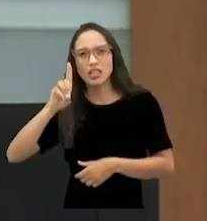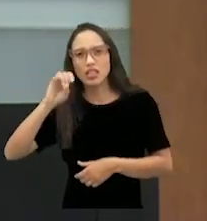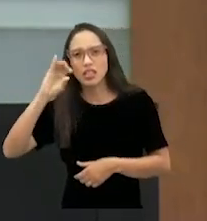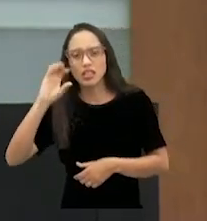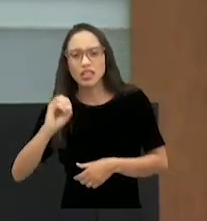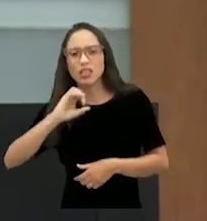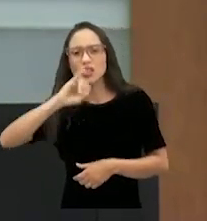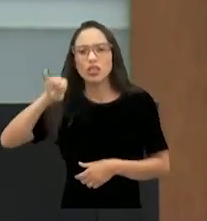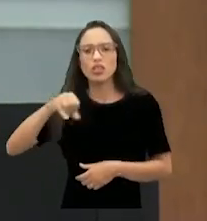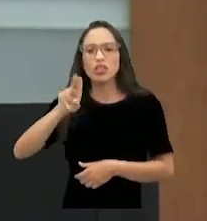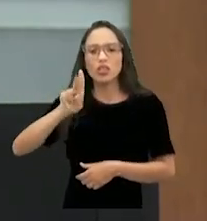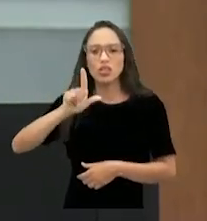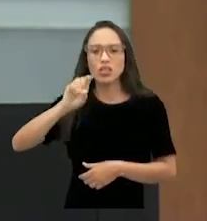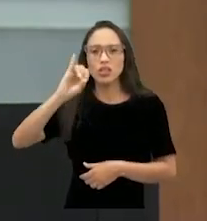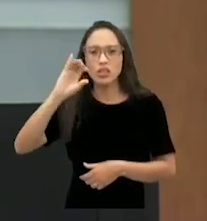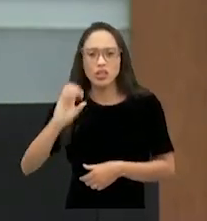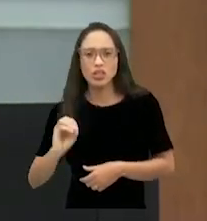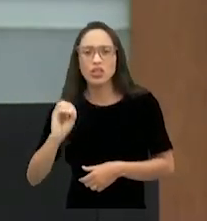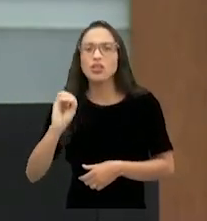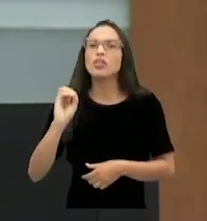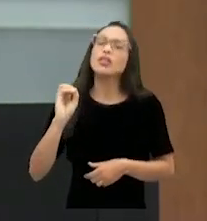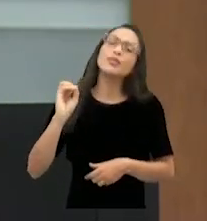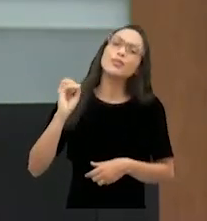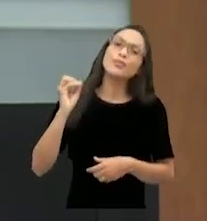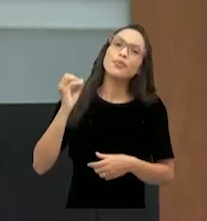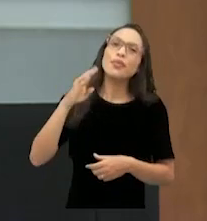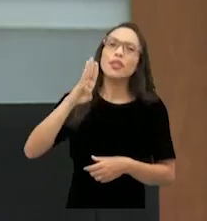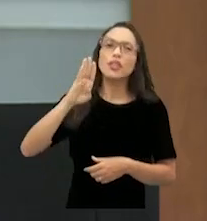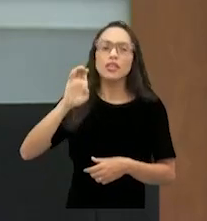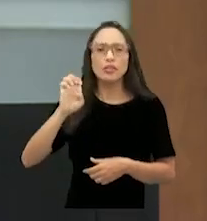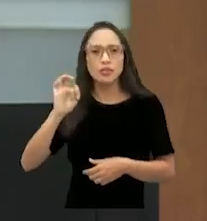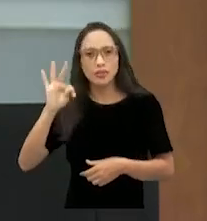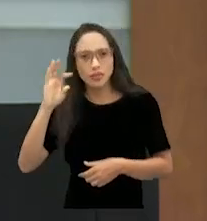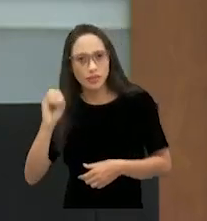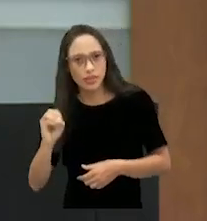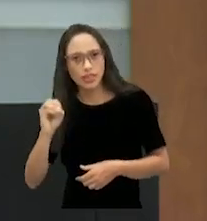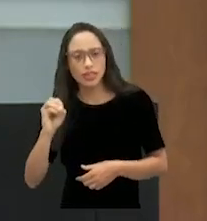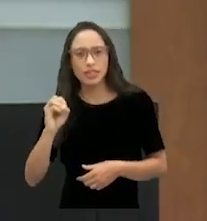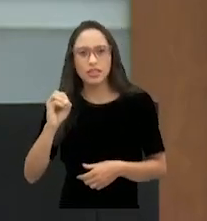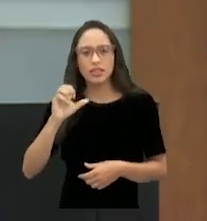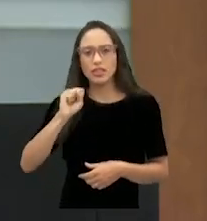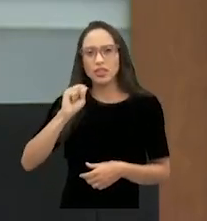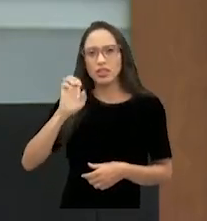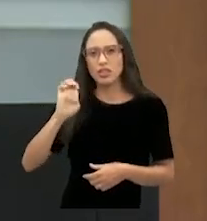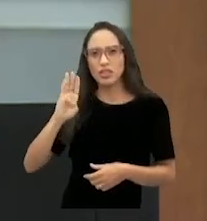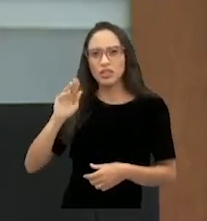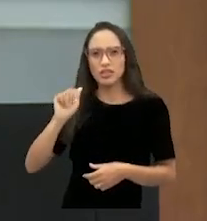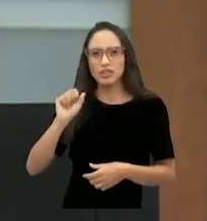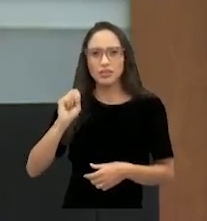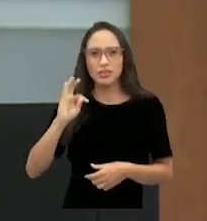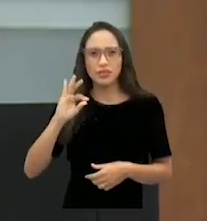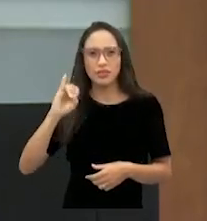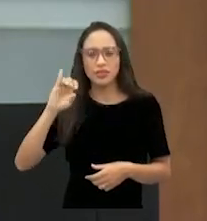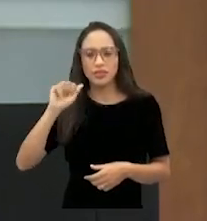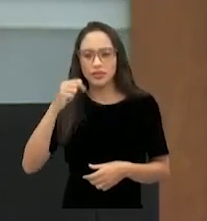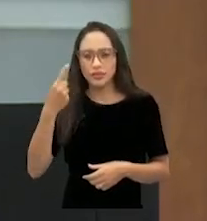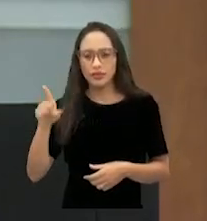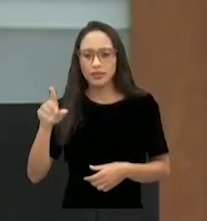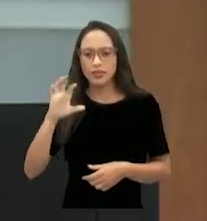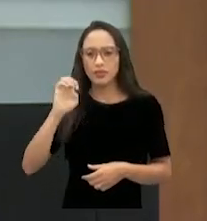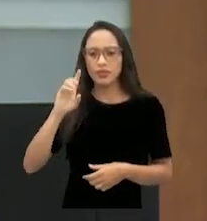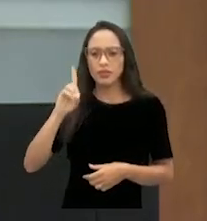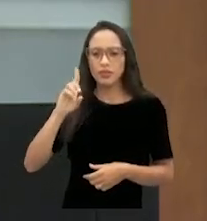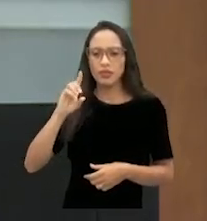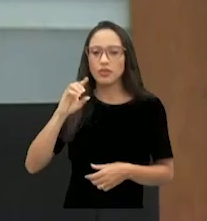Júlio Campos, deputado Beto 2A1, deputado Sebastião Rezende, deputado Eduardo